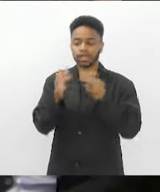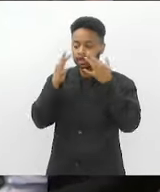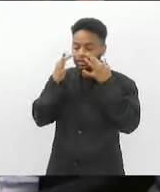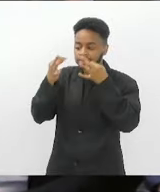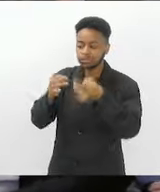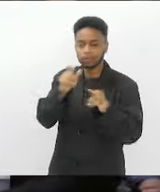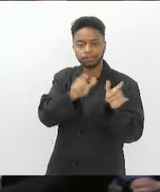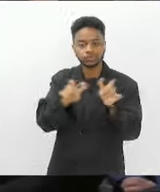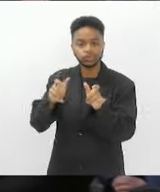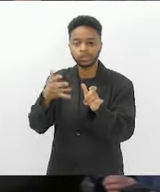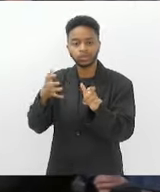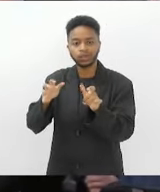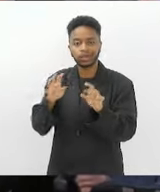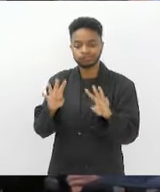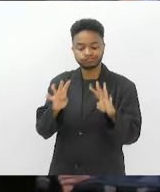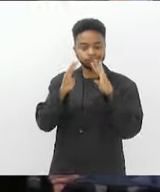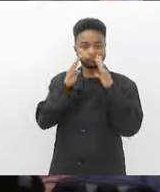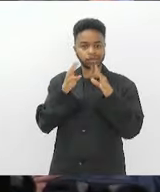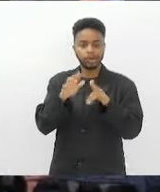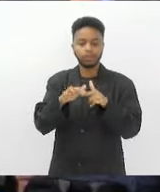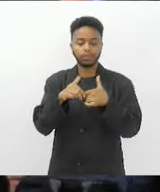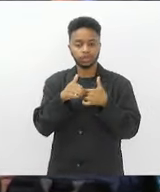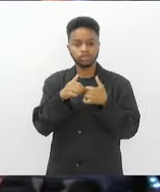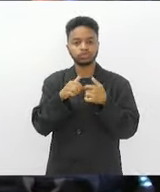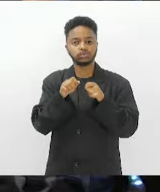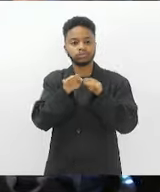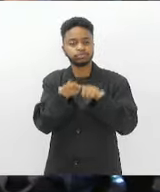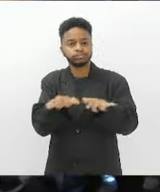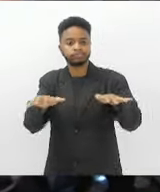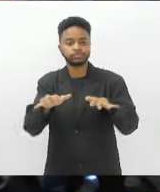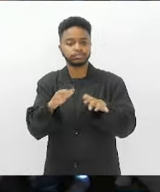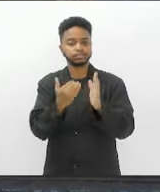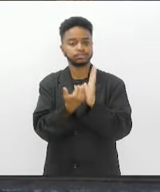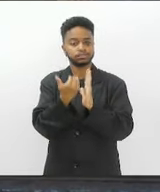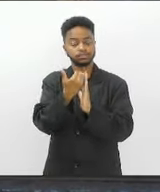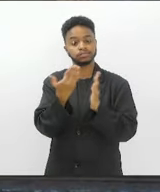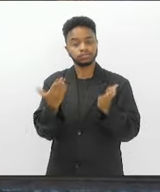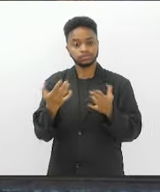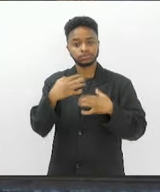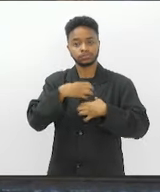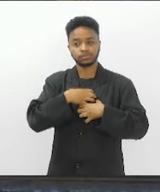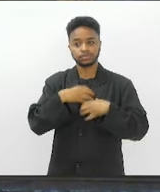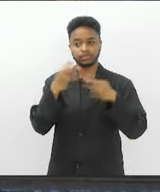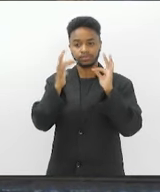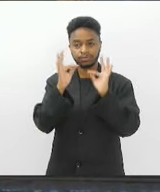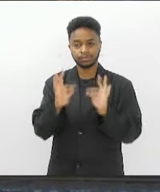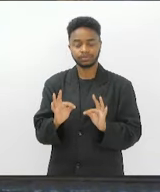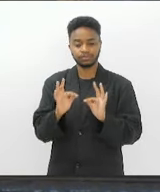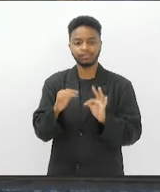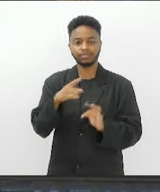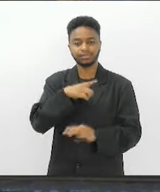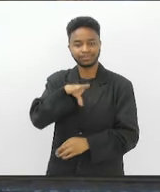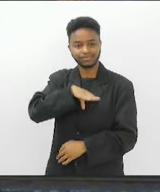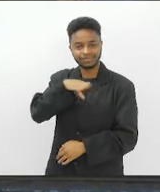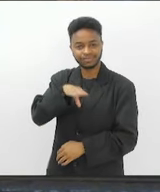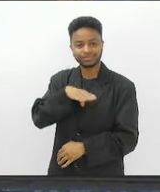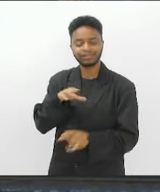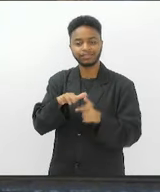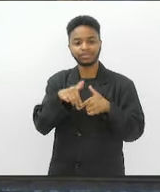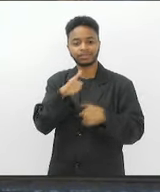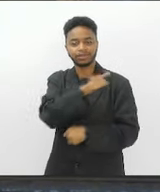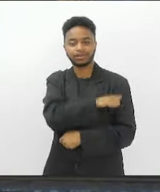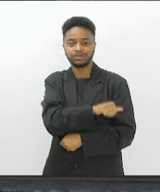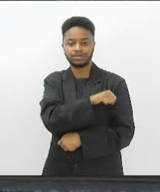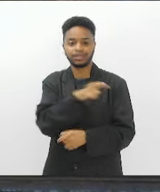ouvidos por parte da grande mídia. E eu fico feliz por ainda termos um veículo corajoso no Rio de Janeiro, que é o Correio